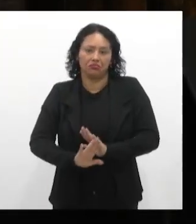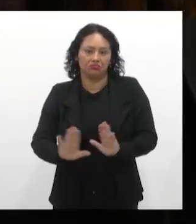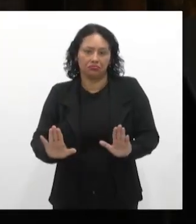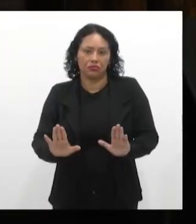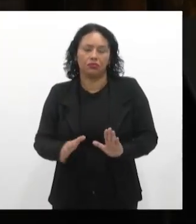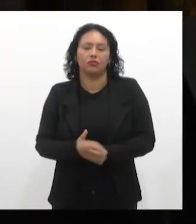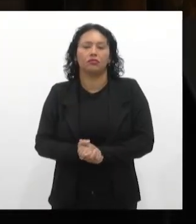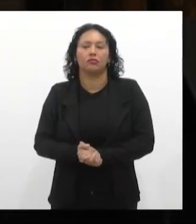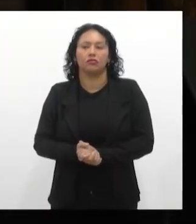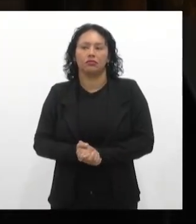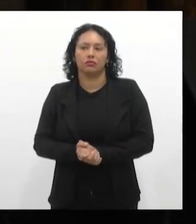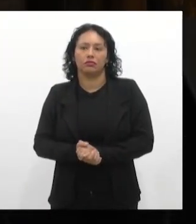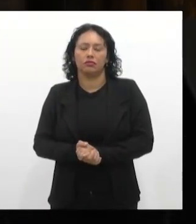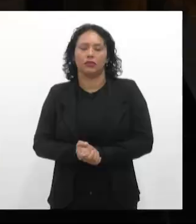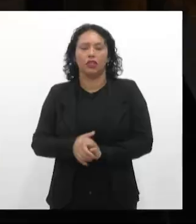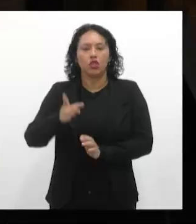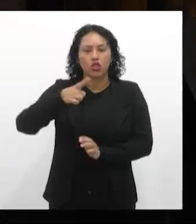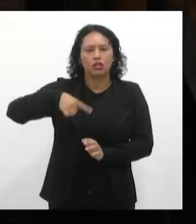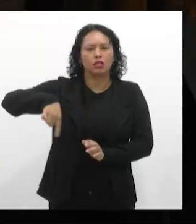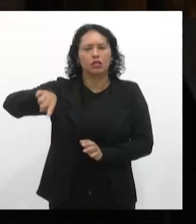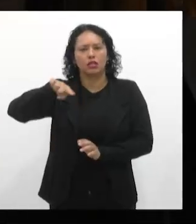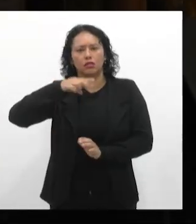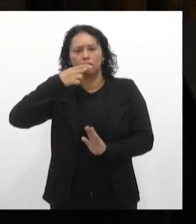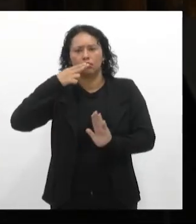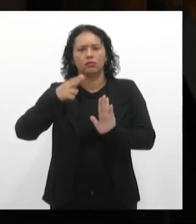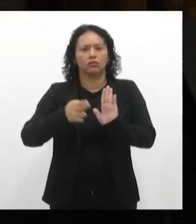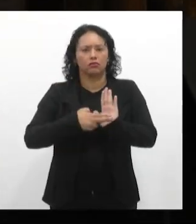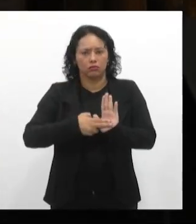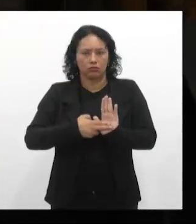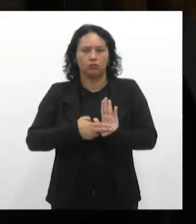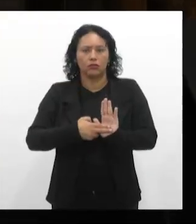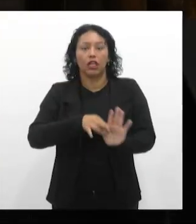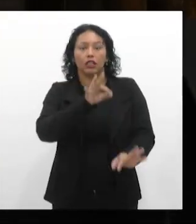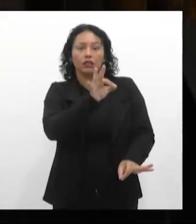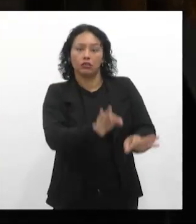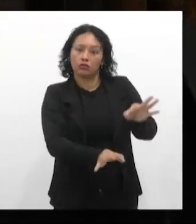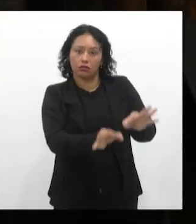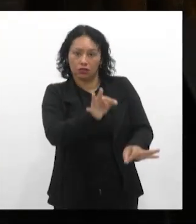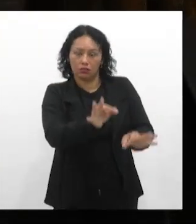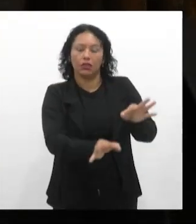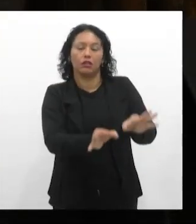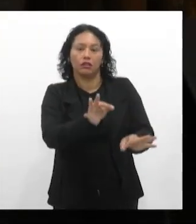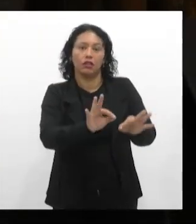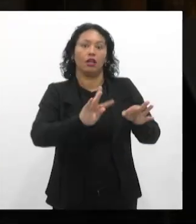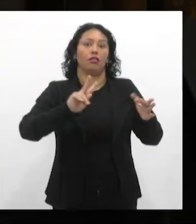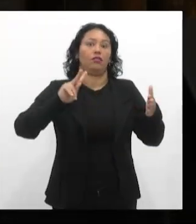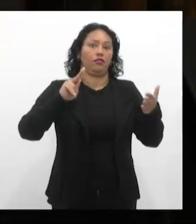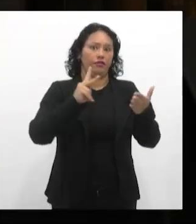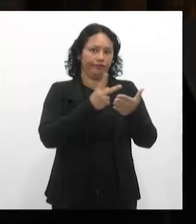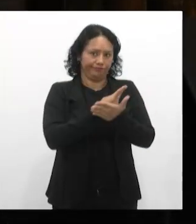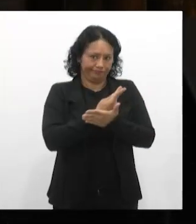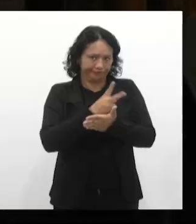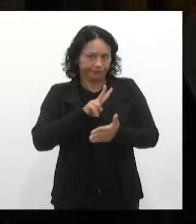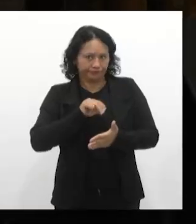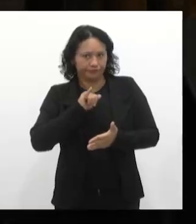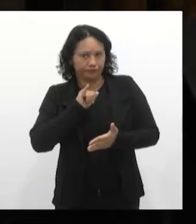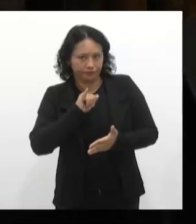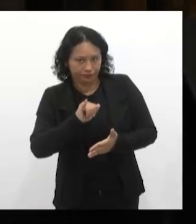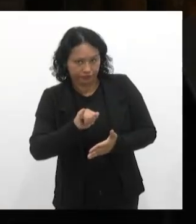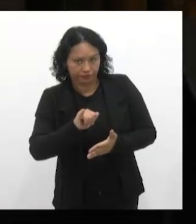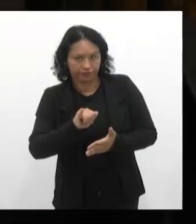Se a gente admitir que esse julgamento se dará única